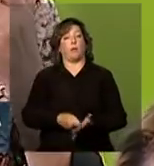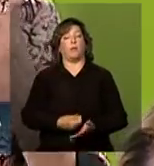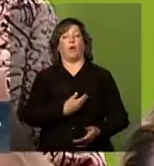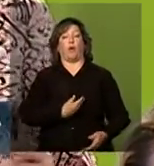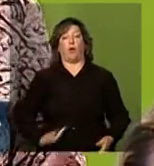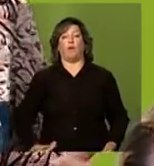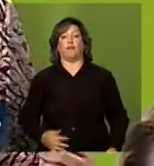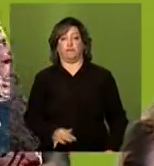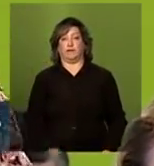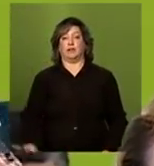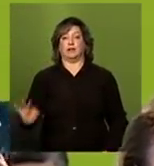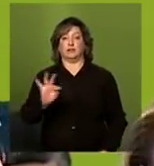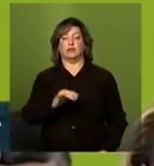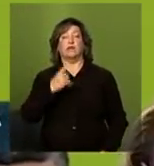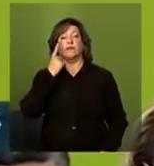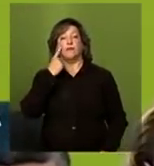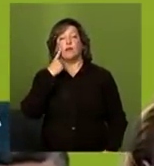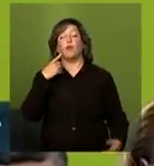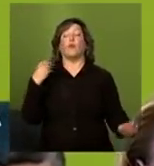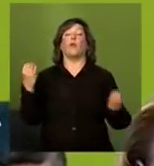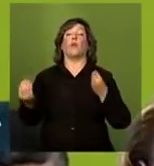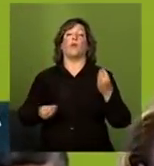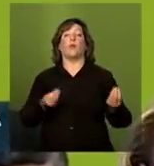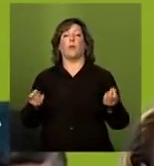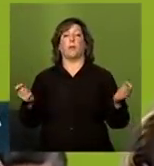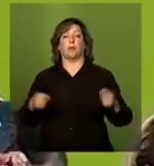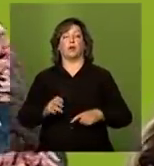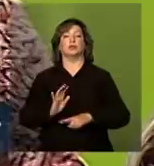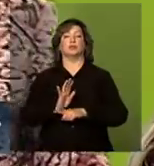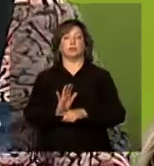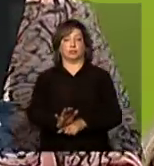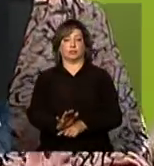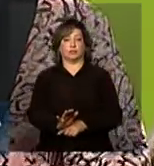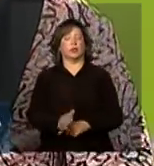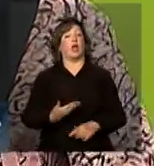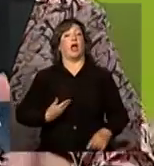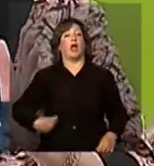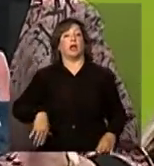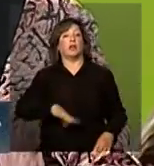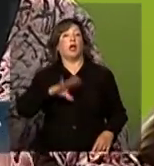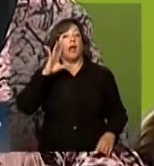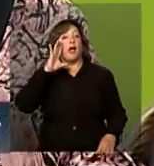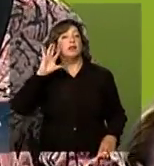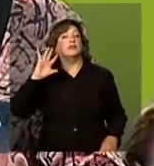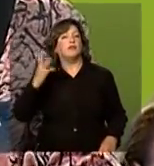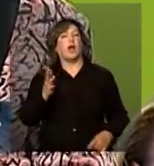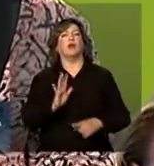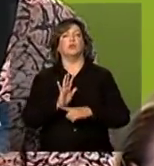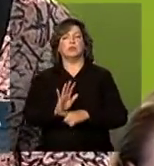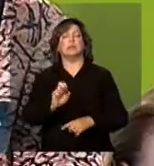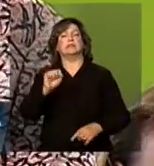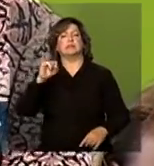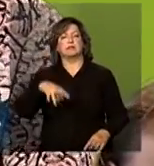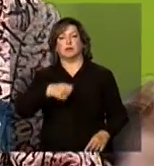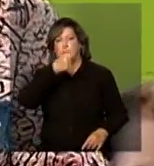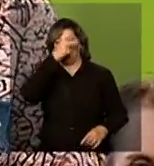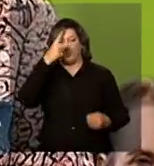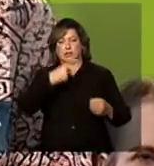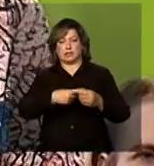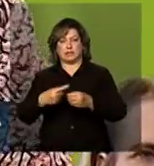governo federal ver como é que ele pode ajudar e nós resolvemos ajudar sim os